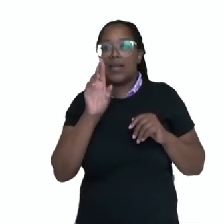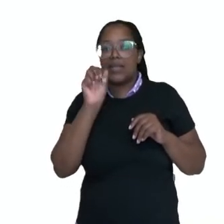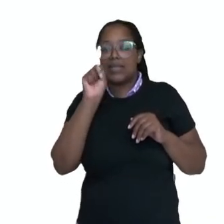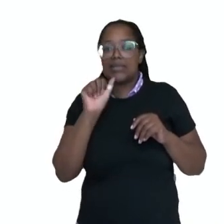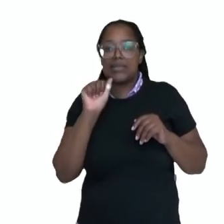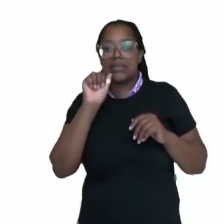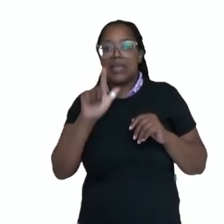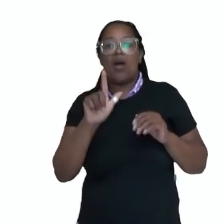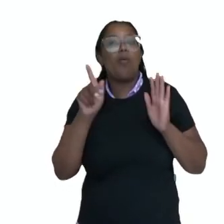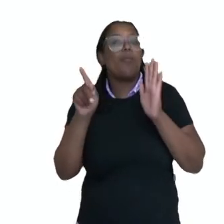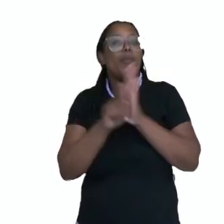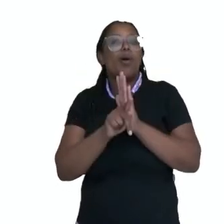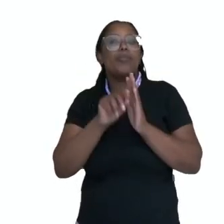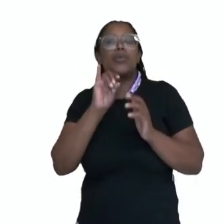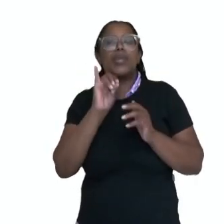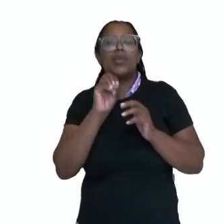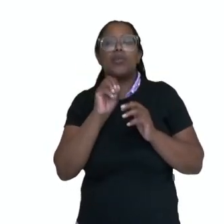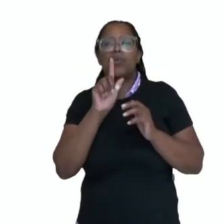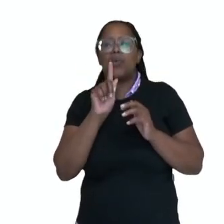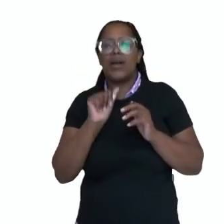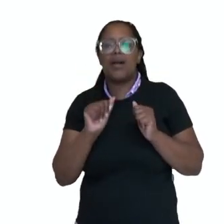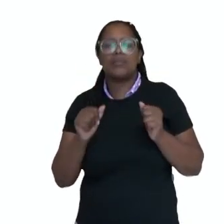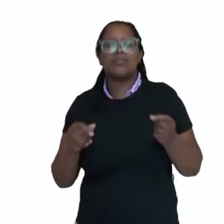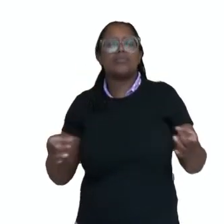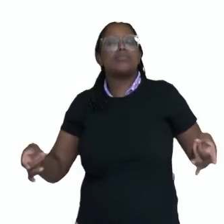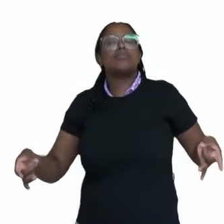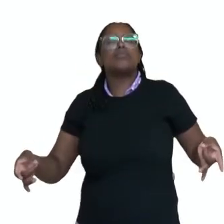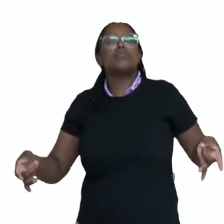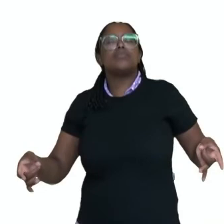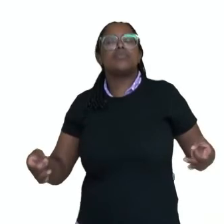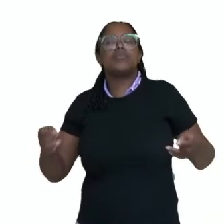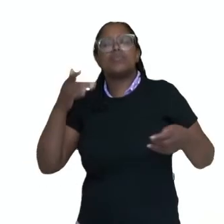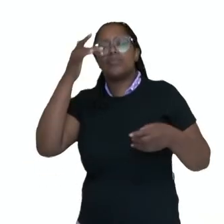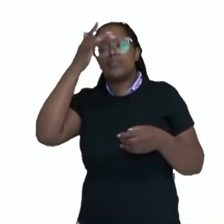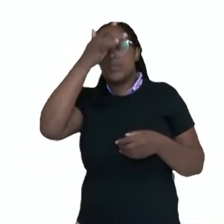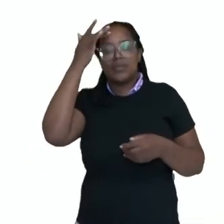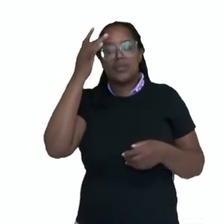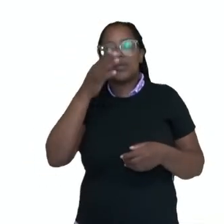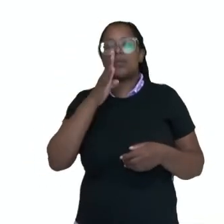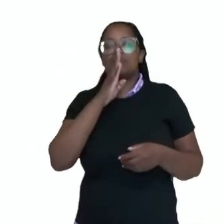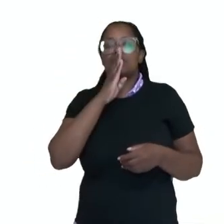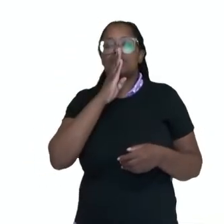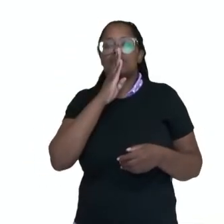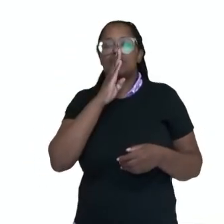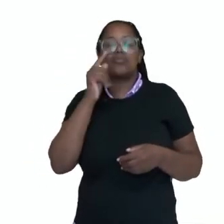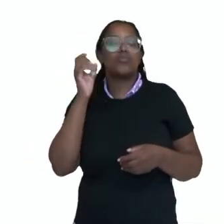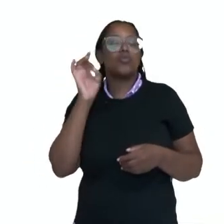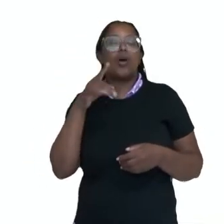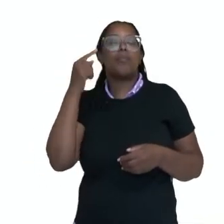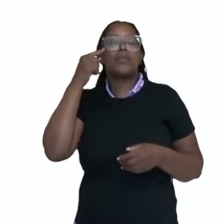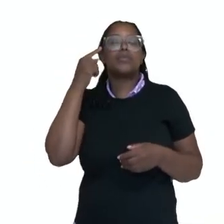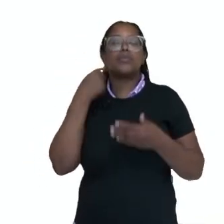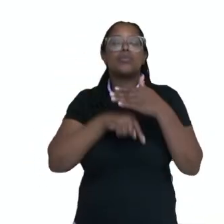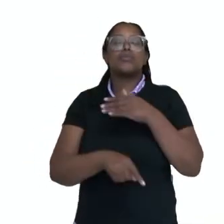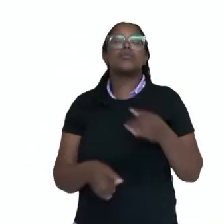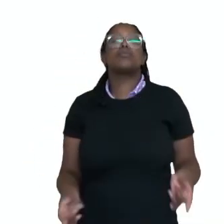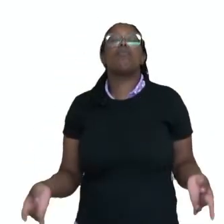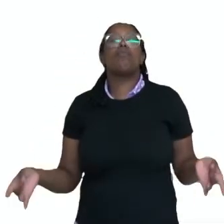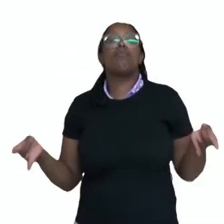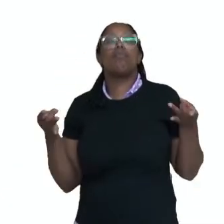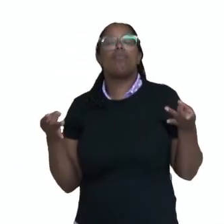a origem e o fim de todos os verbos. Nele, o universo se cria, se conserva e